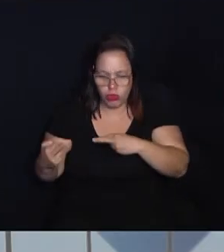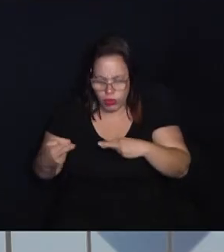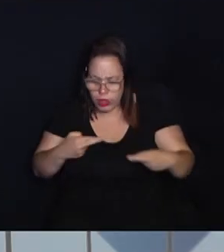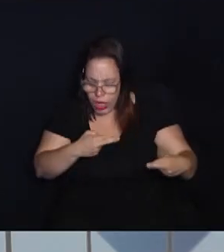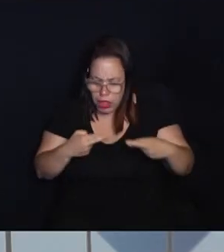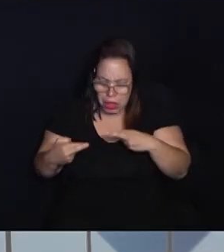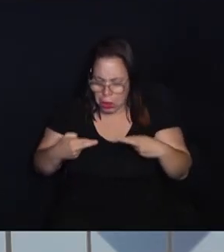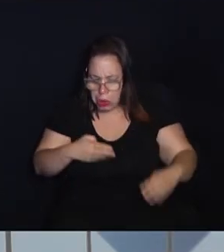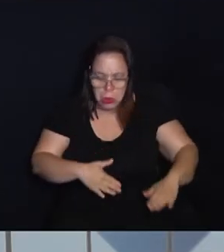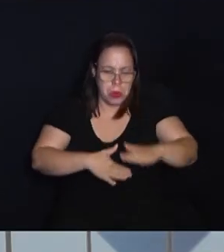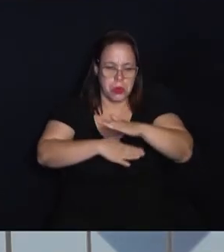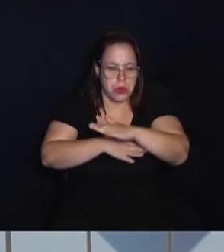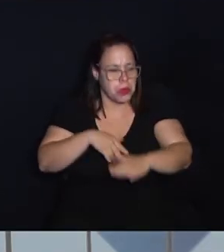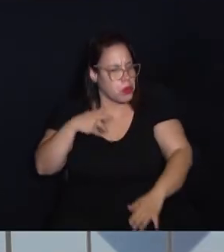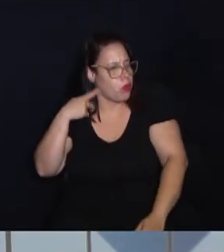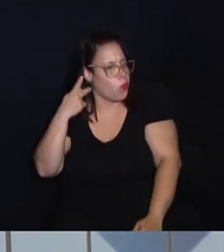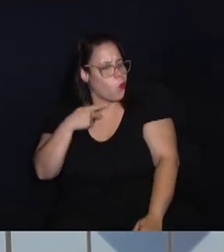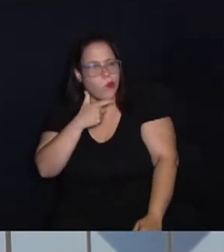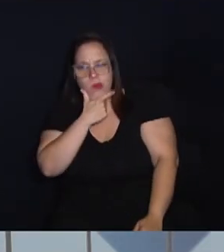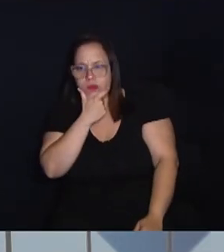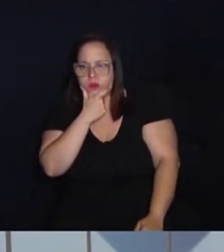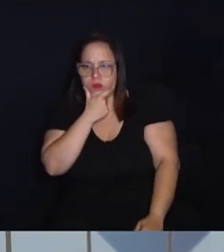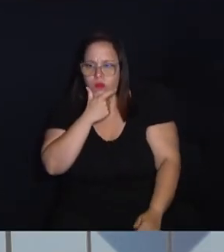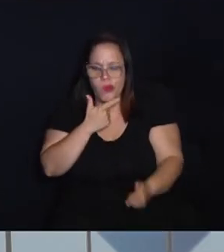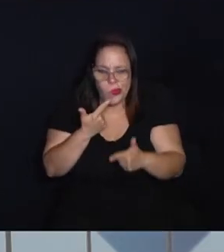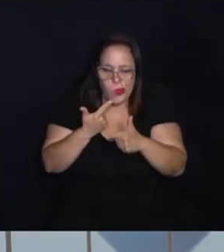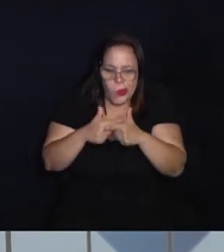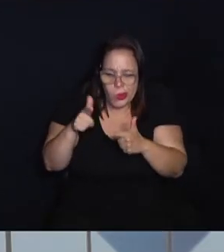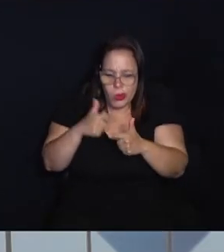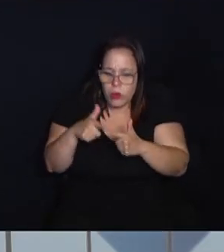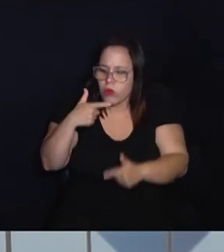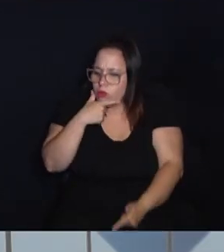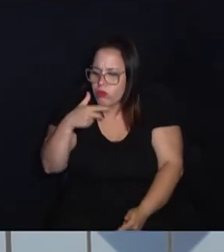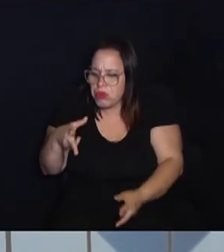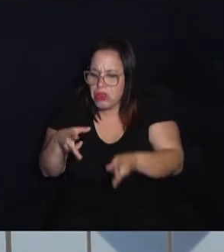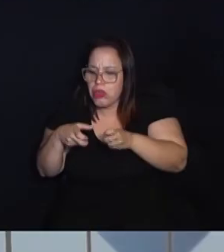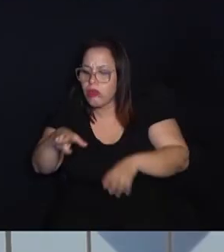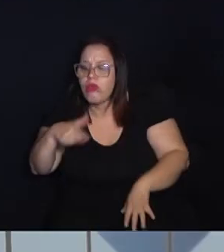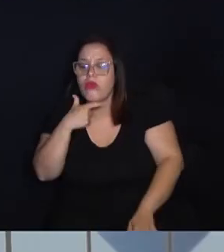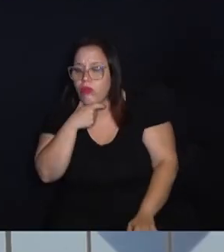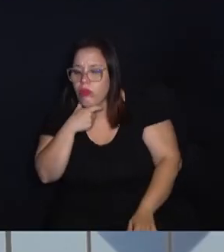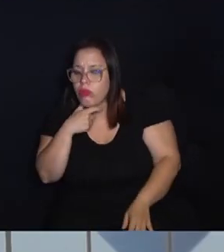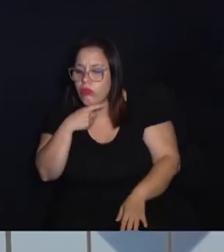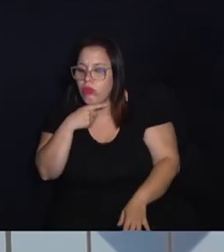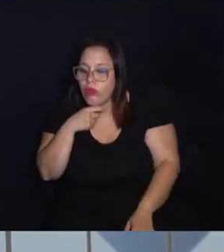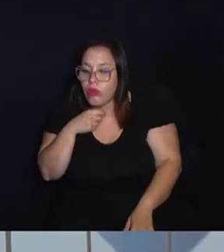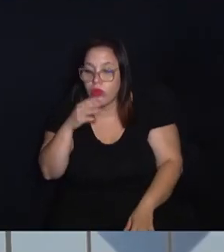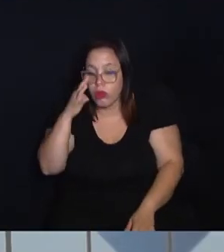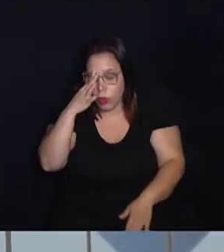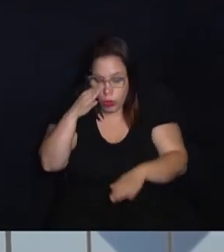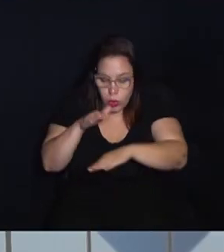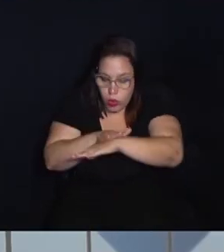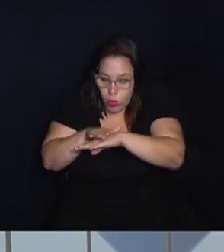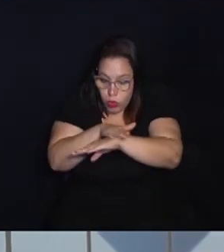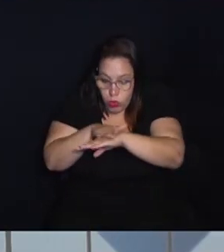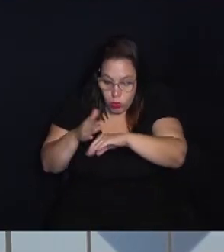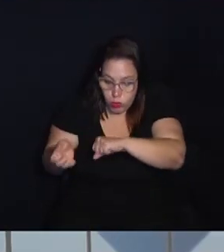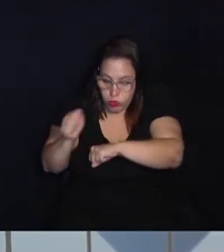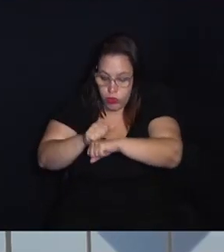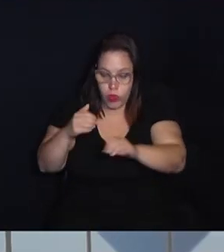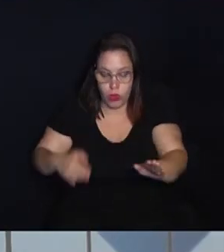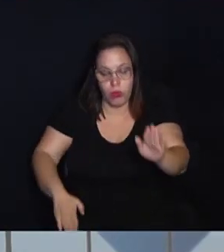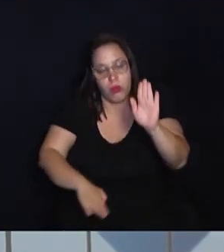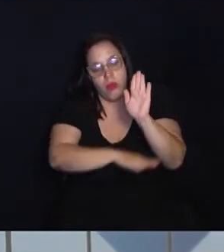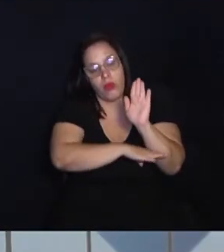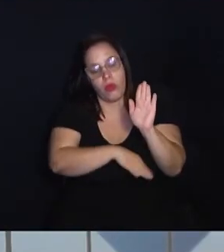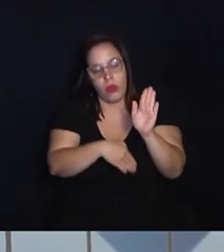Né? Quando um vereador identifica um problema e faz uma indicação, seja para consertar, tapar um buraco na rua, podar uma árvore,